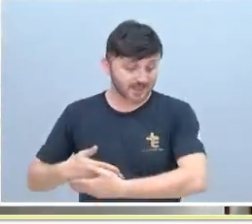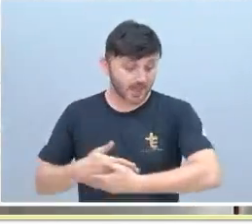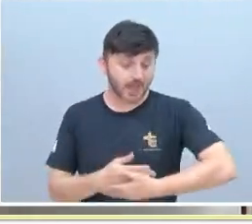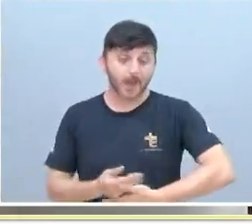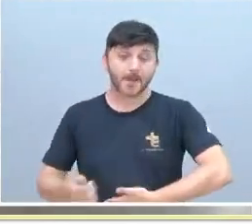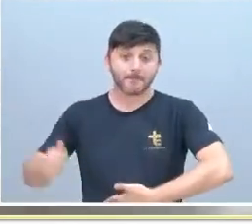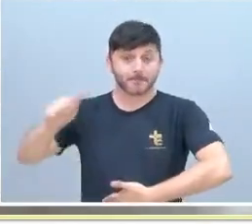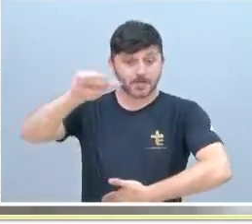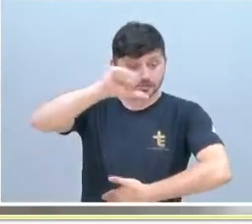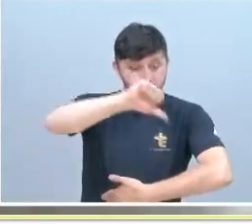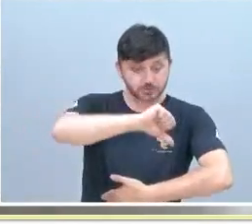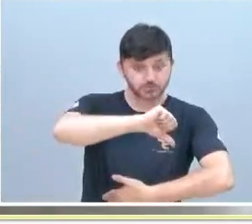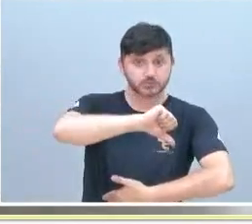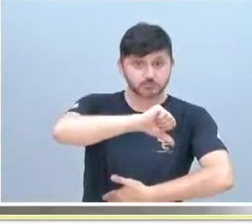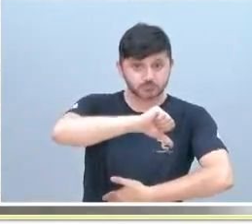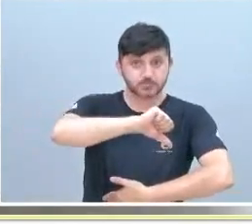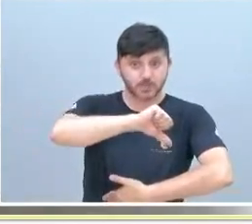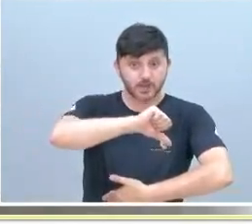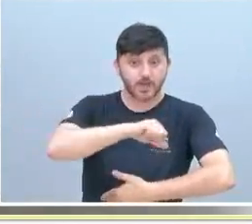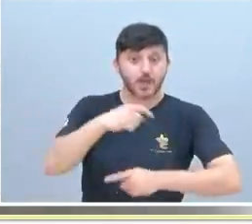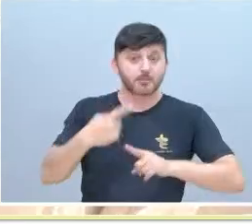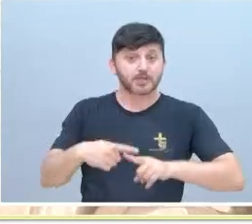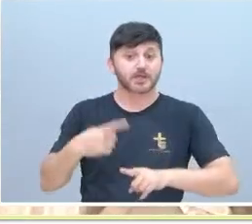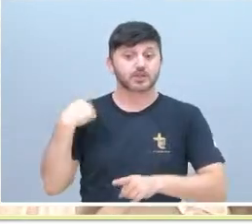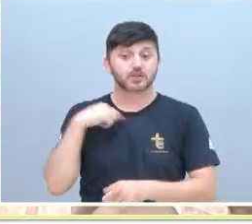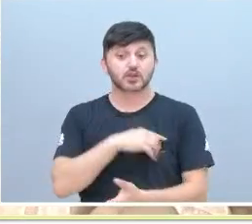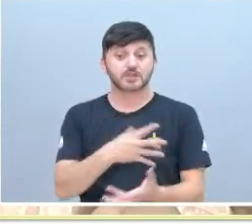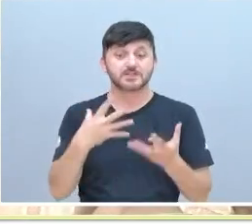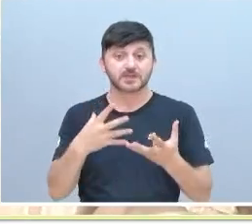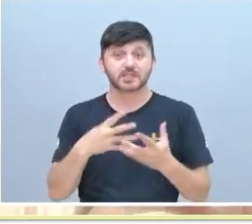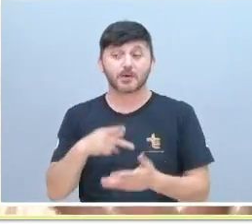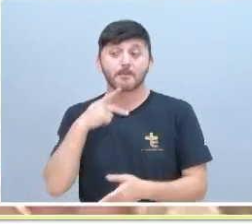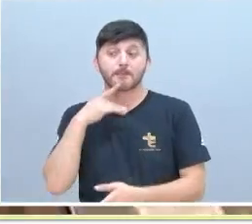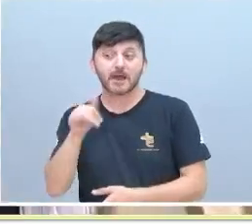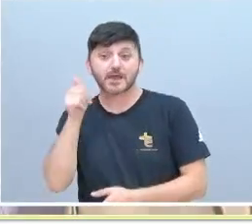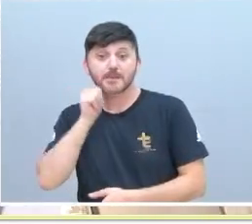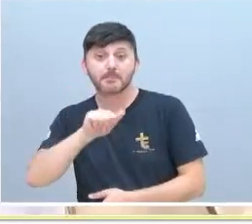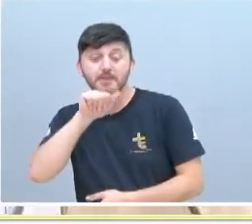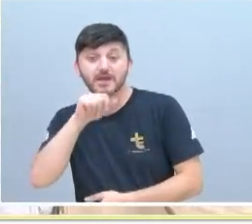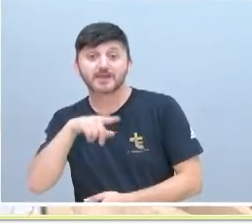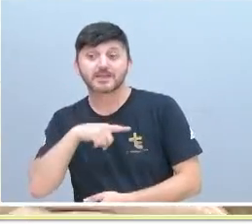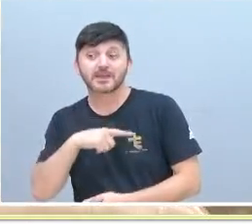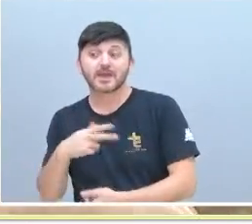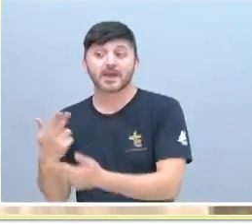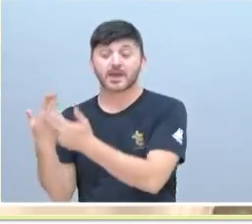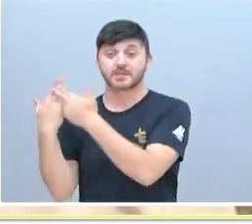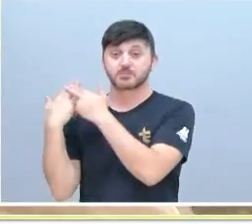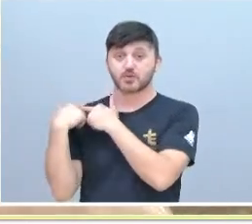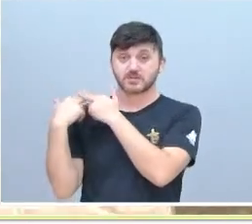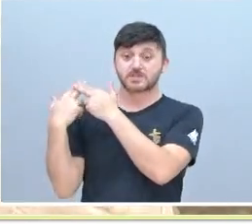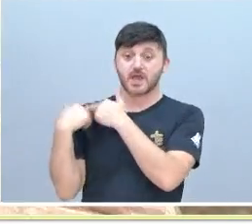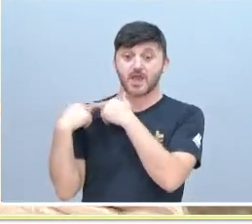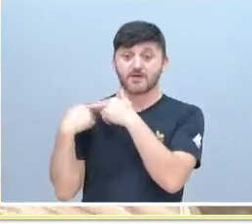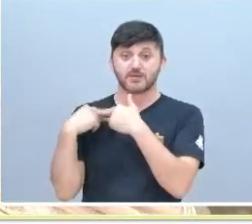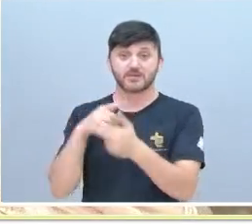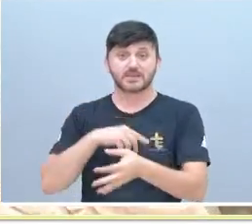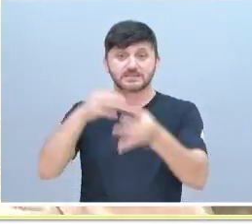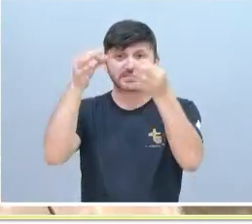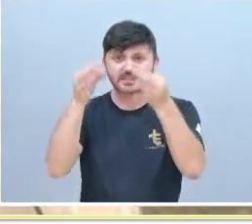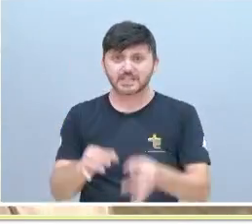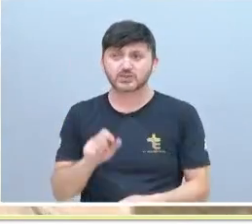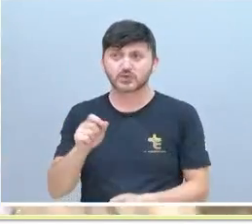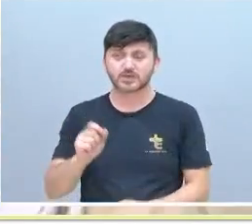para batizar as crianças, é porque nós queremos que os pais, tendo certeza do que vivem em